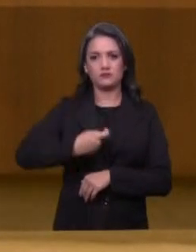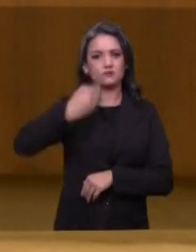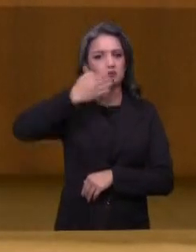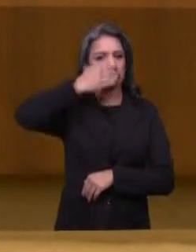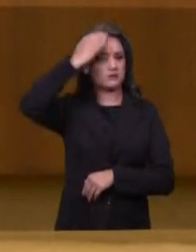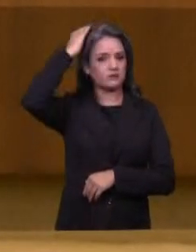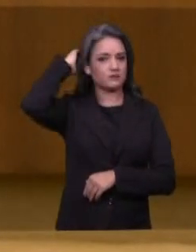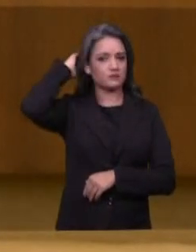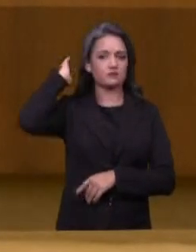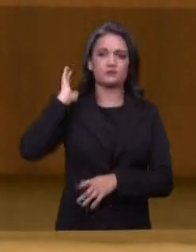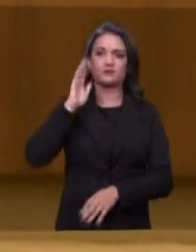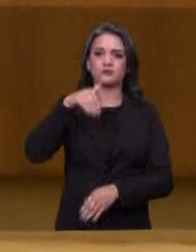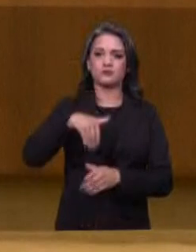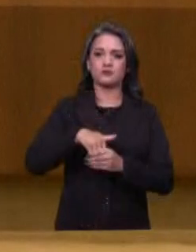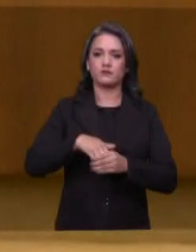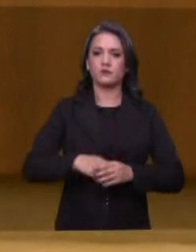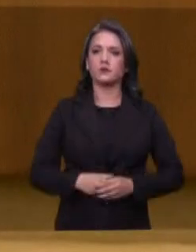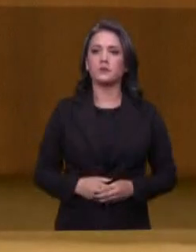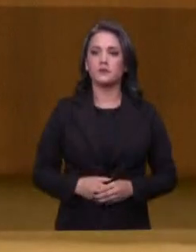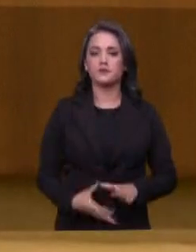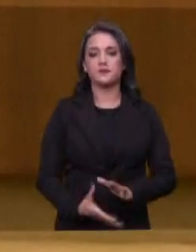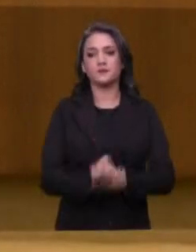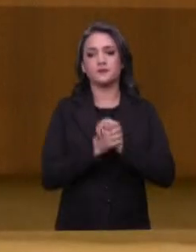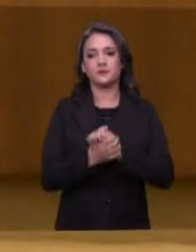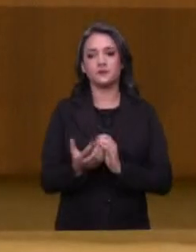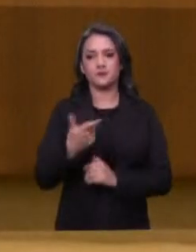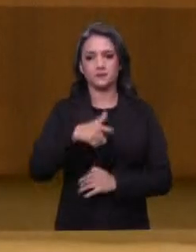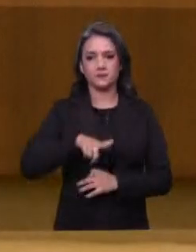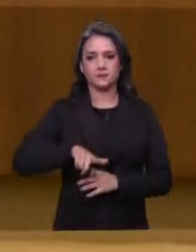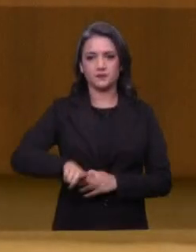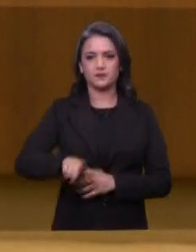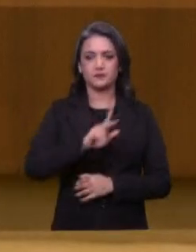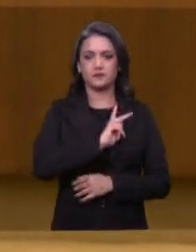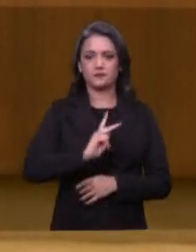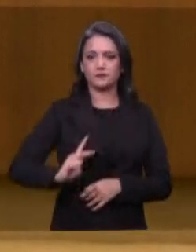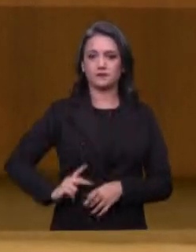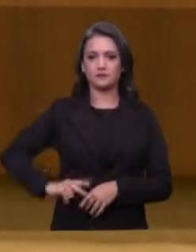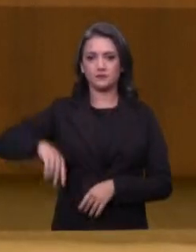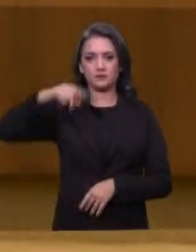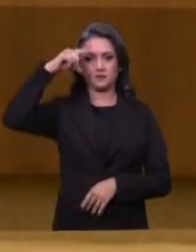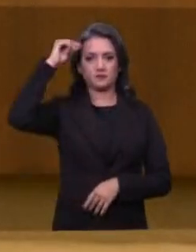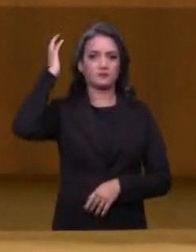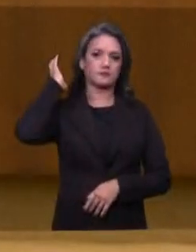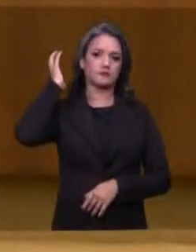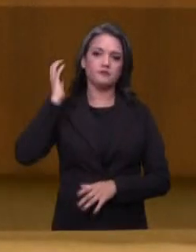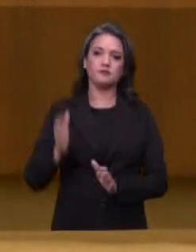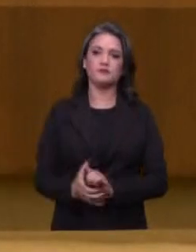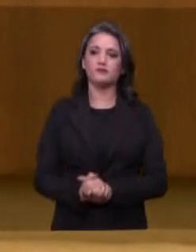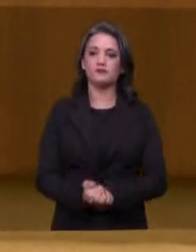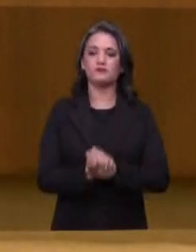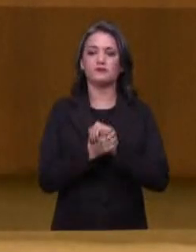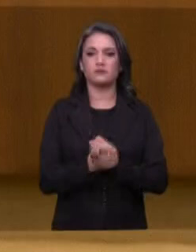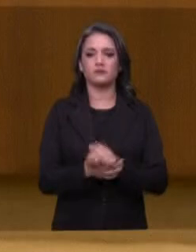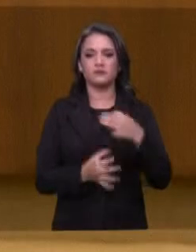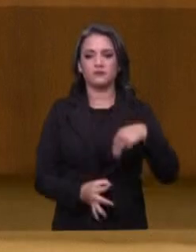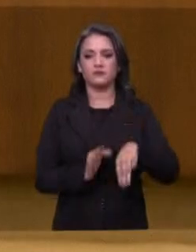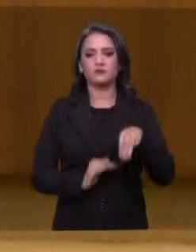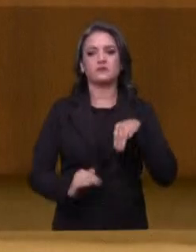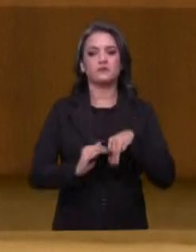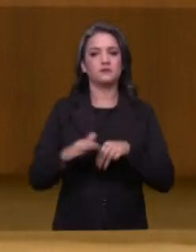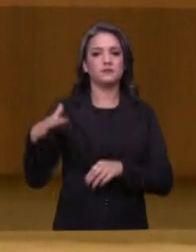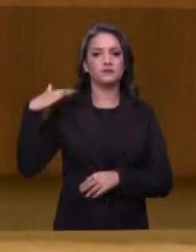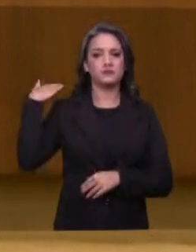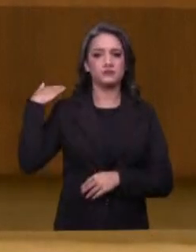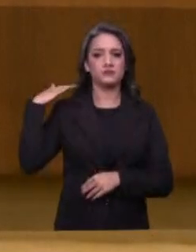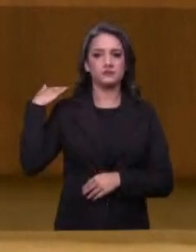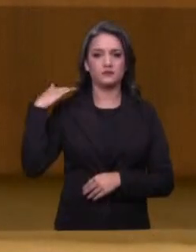centro da bancada em formato da letra U invertida. Excelência, presidente Rosa Weber, cumprimento a eminente ministra Carmen Lúcia.